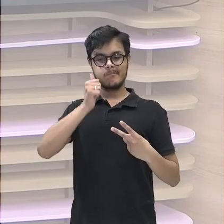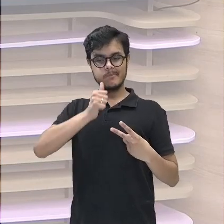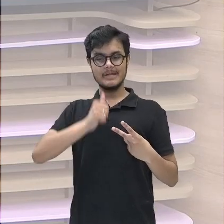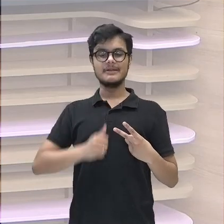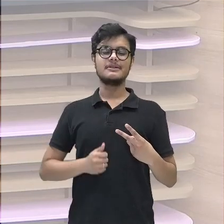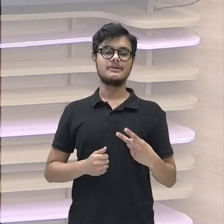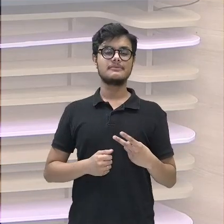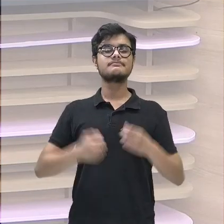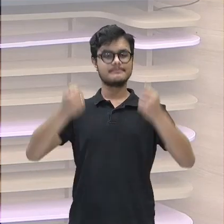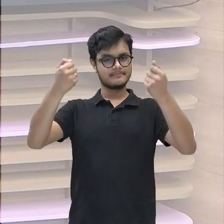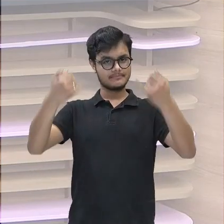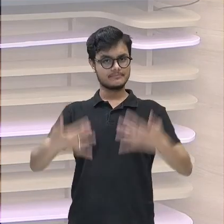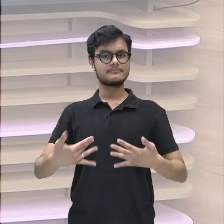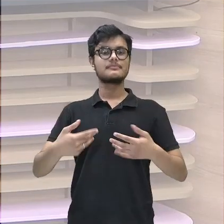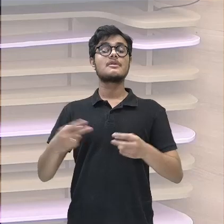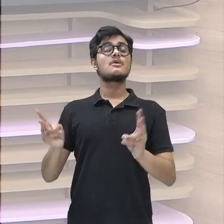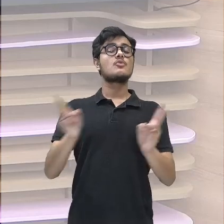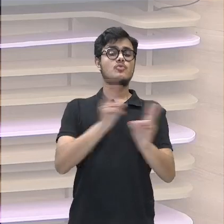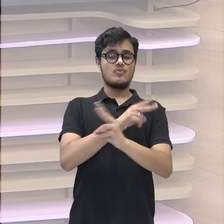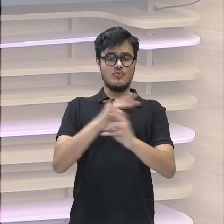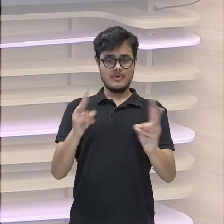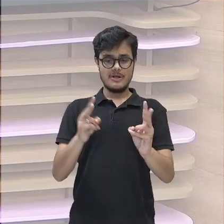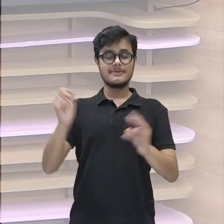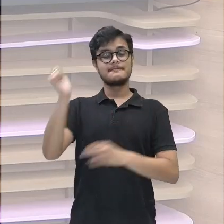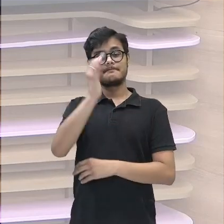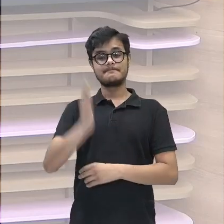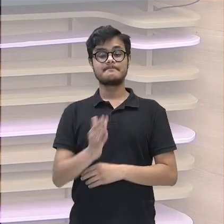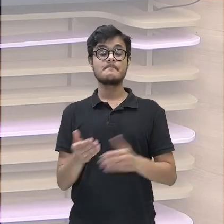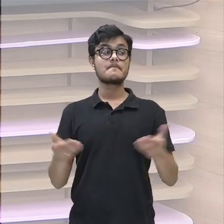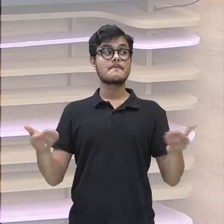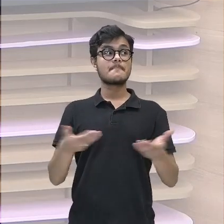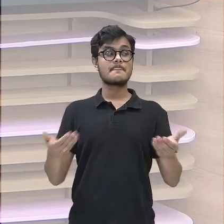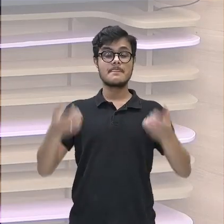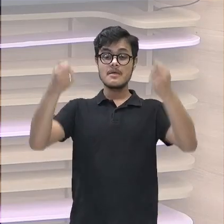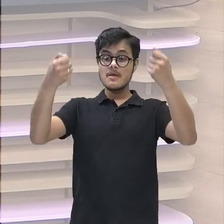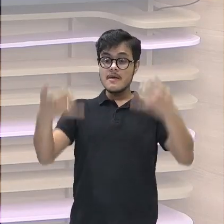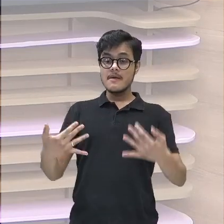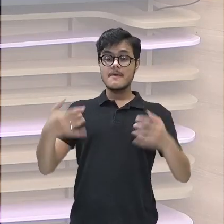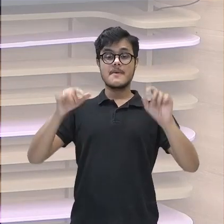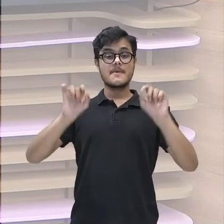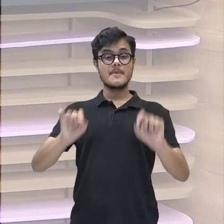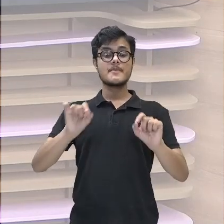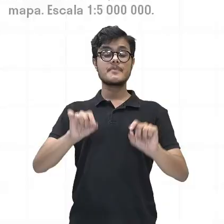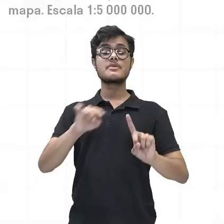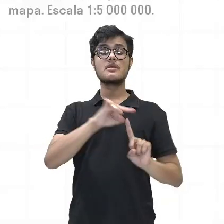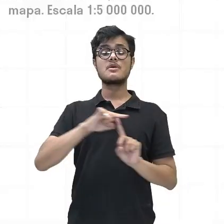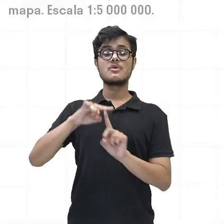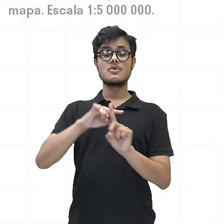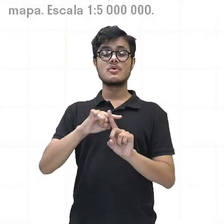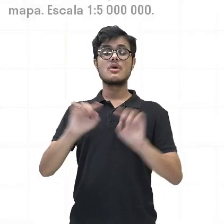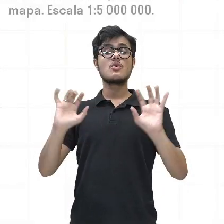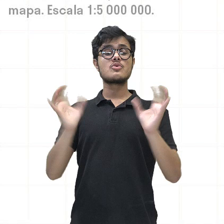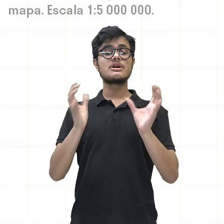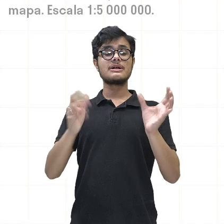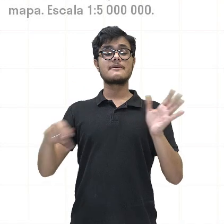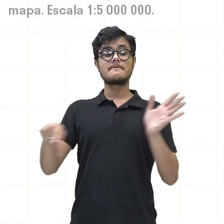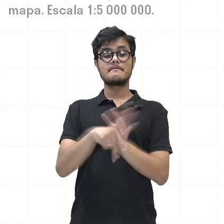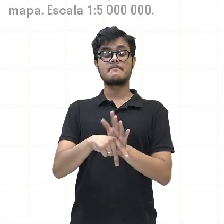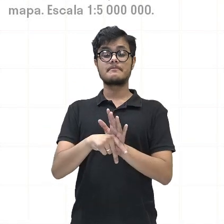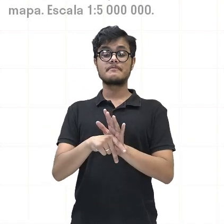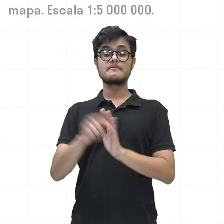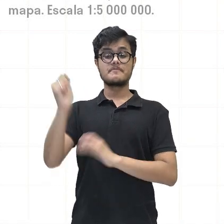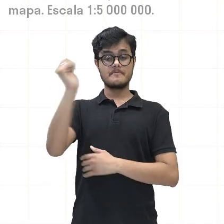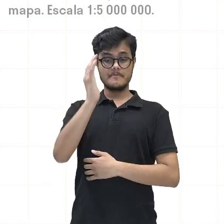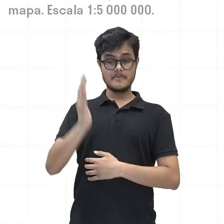ressurgência. Falamos sobre as massas de ar que atuam no Brasil e agora a gente vai falar aí um pouquinho sobre os tipos de clima do Brasil. Então